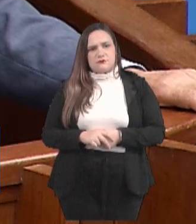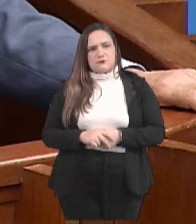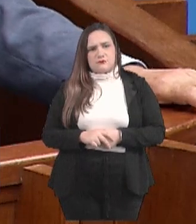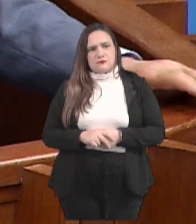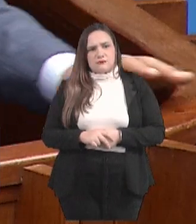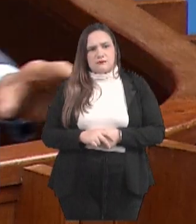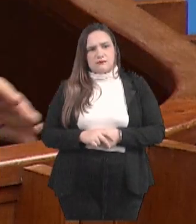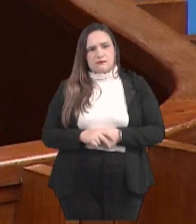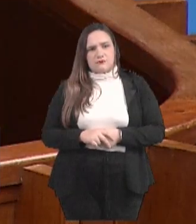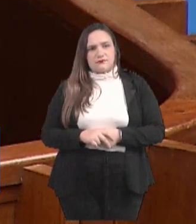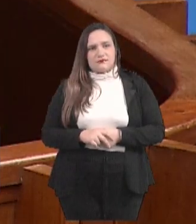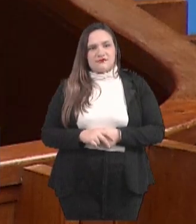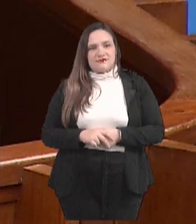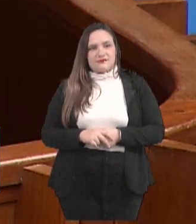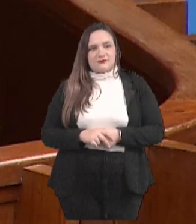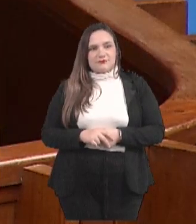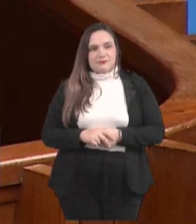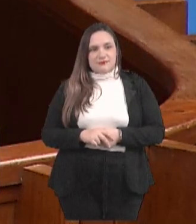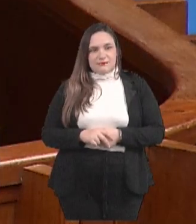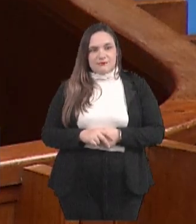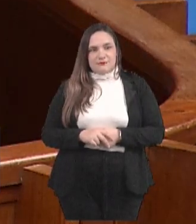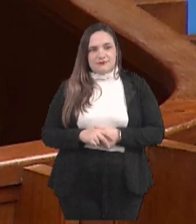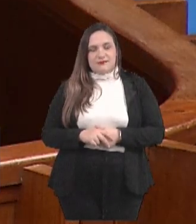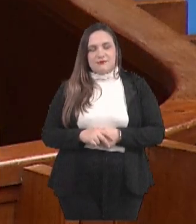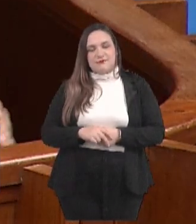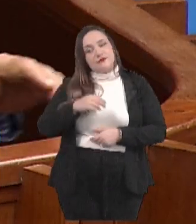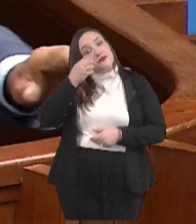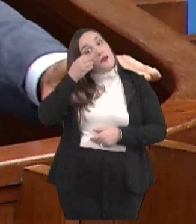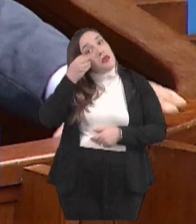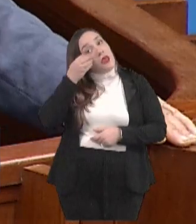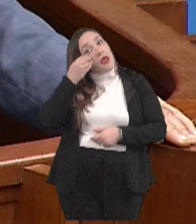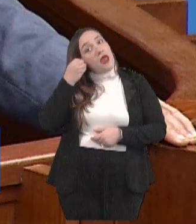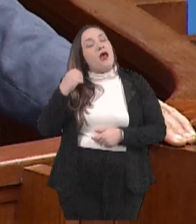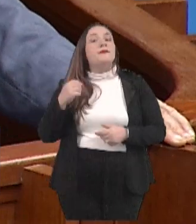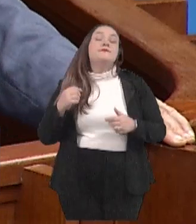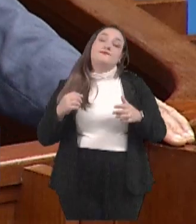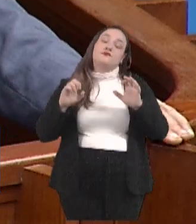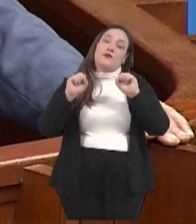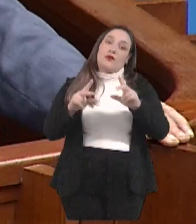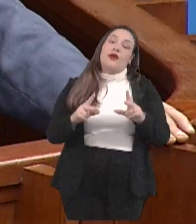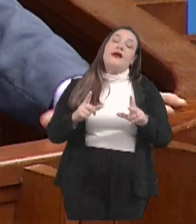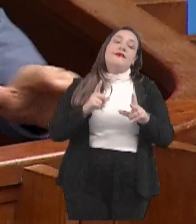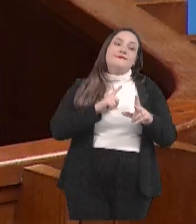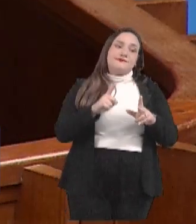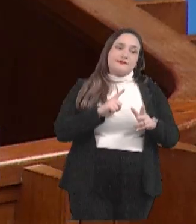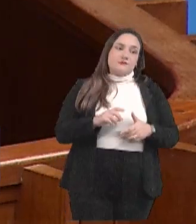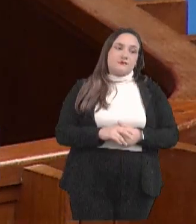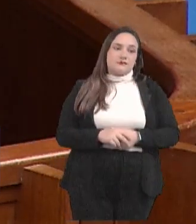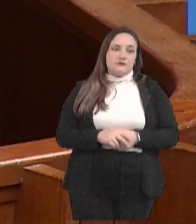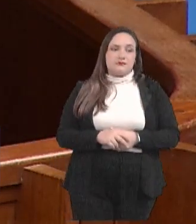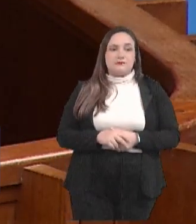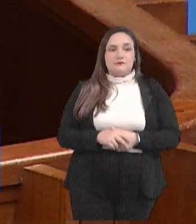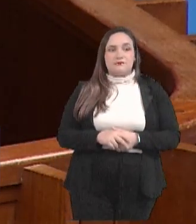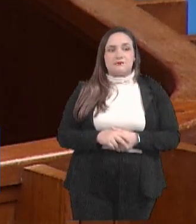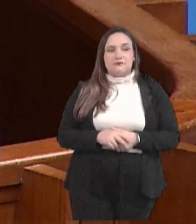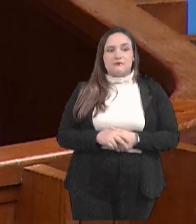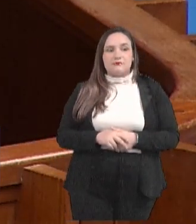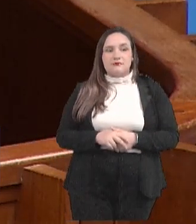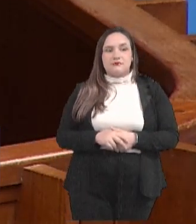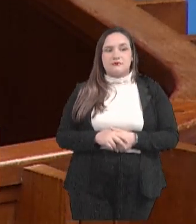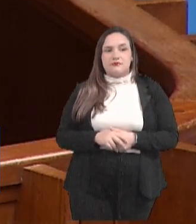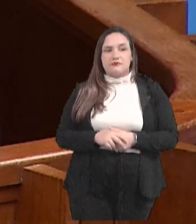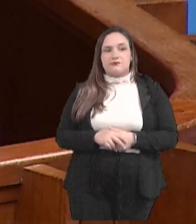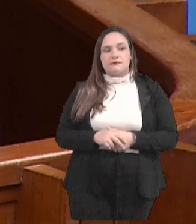desenvolvimento. Então, a primeira lei, logo após instalado o governo de